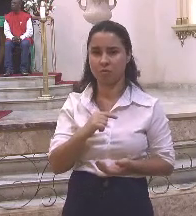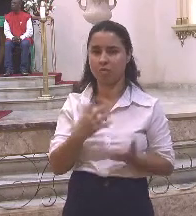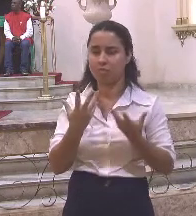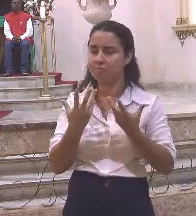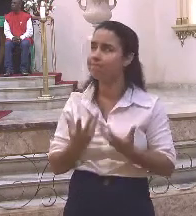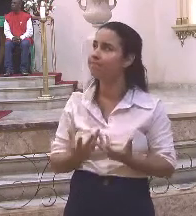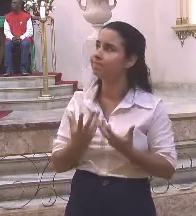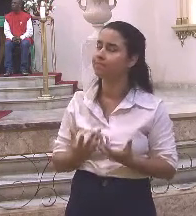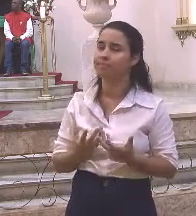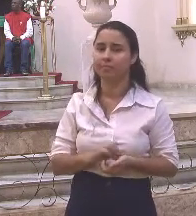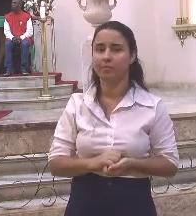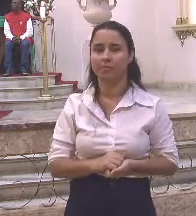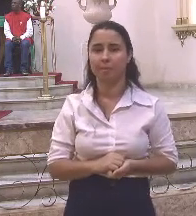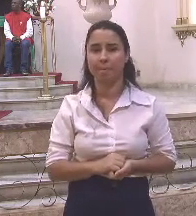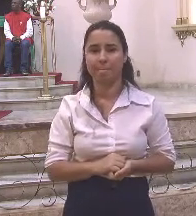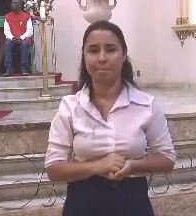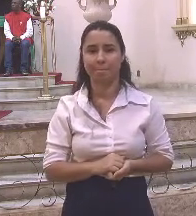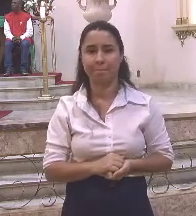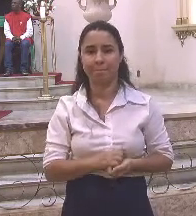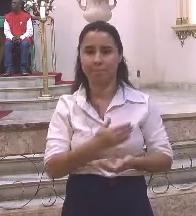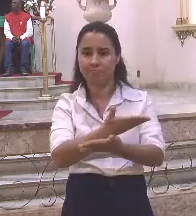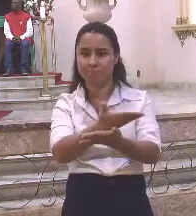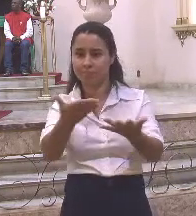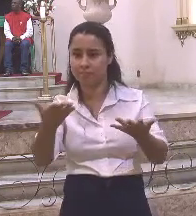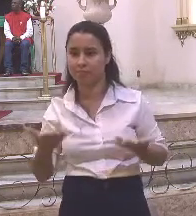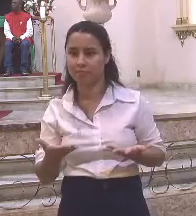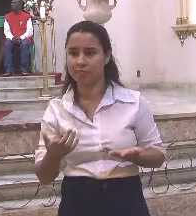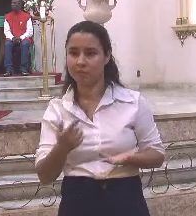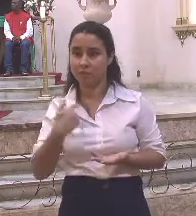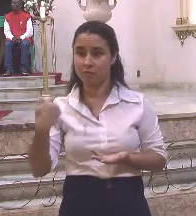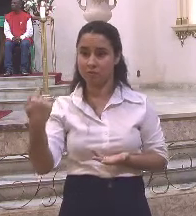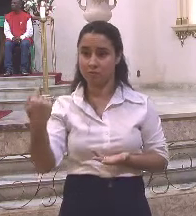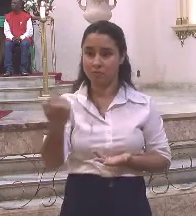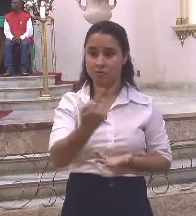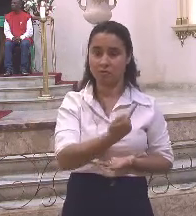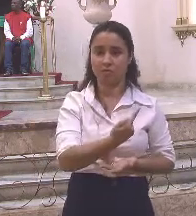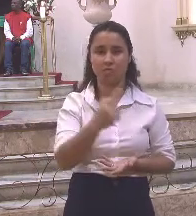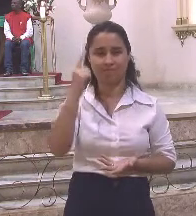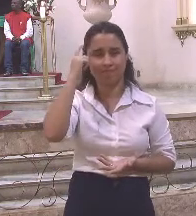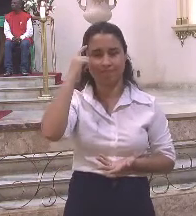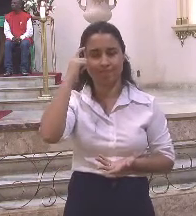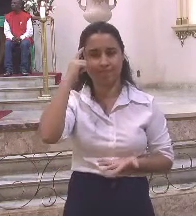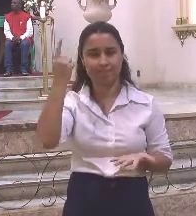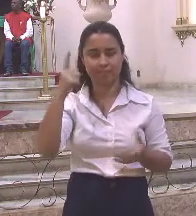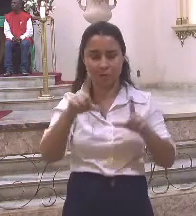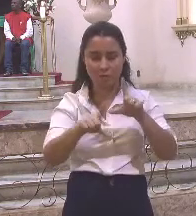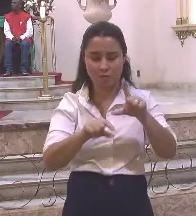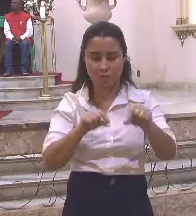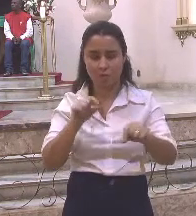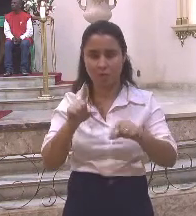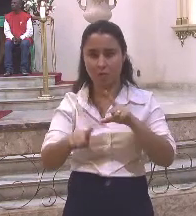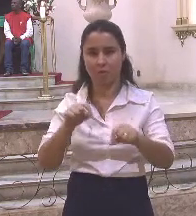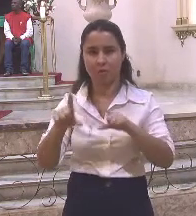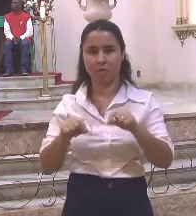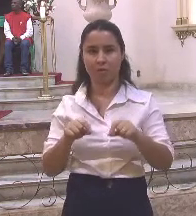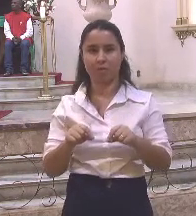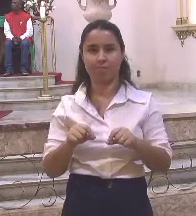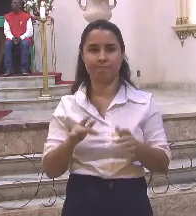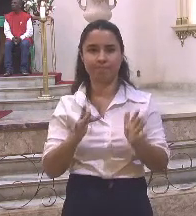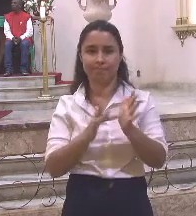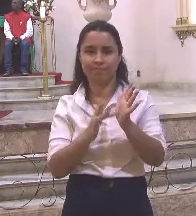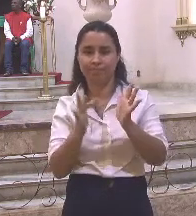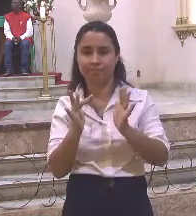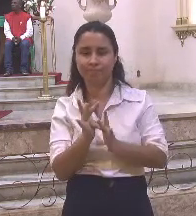Prezados irmãos e irmãs, se nos considerarmos escolhidos de Deus, Ele nos fará justiça